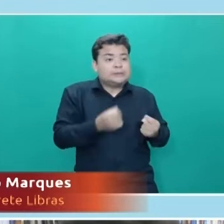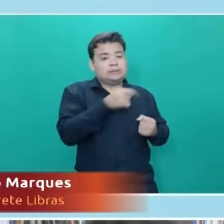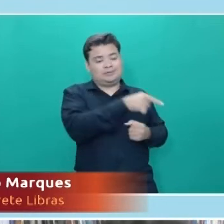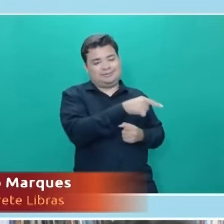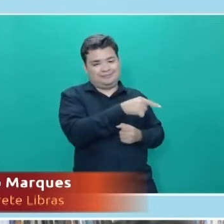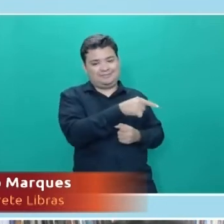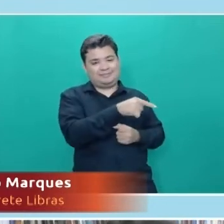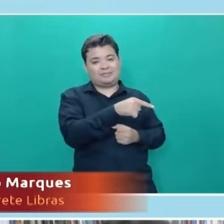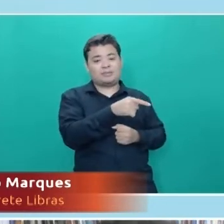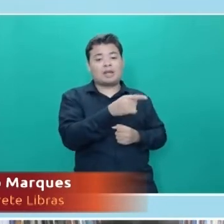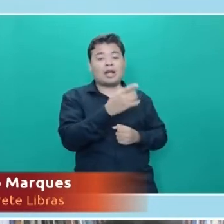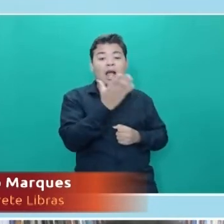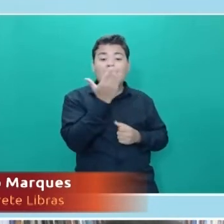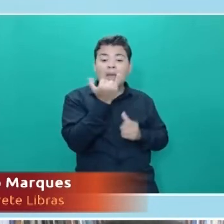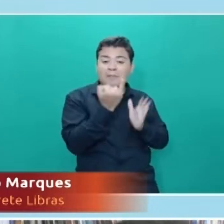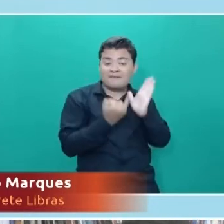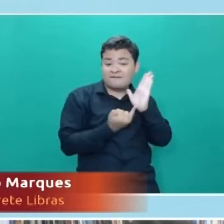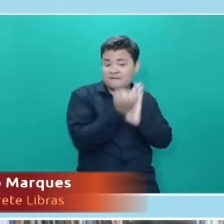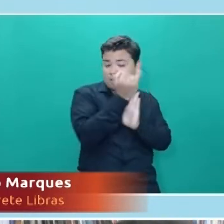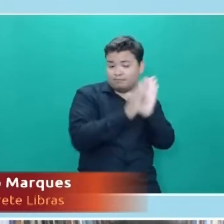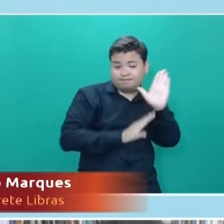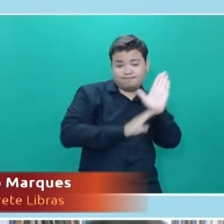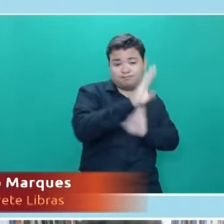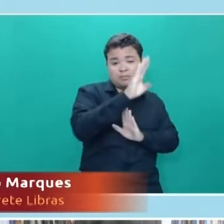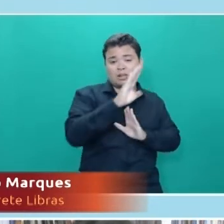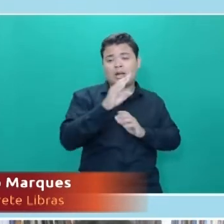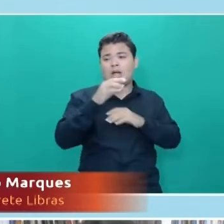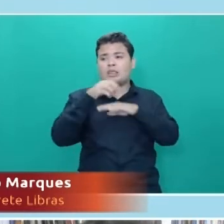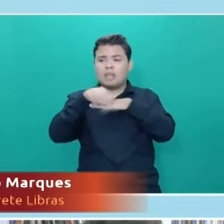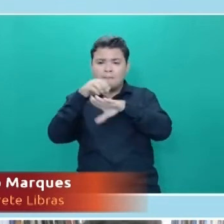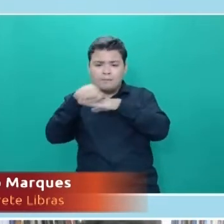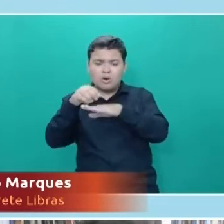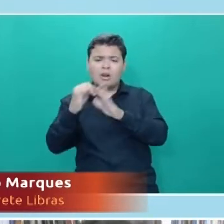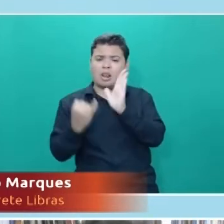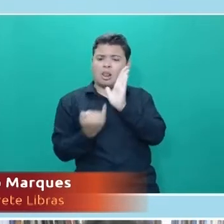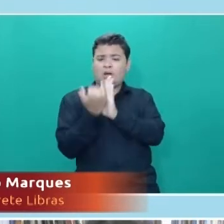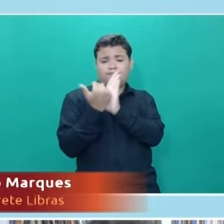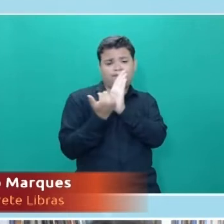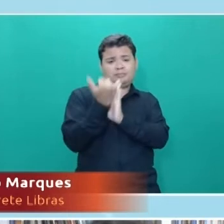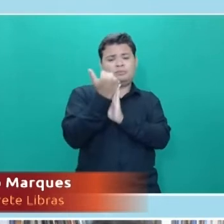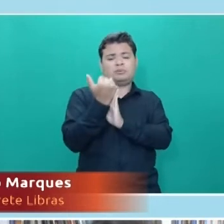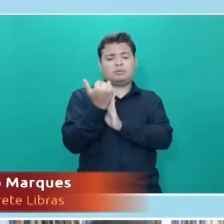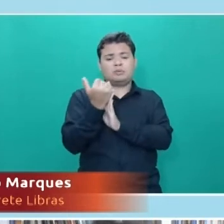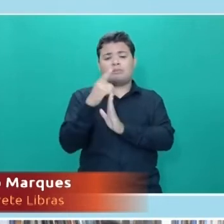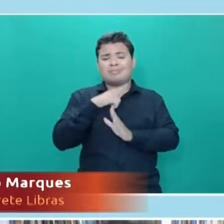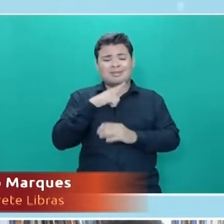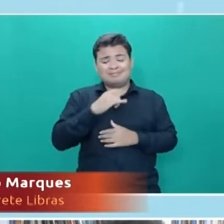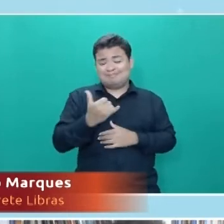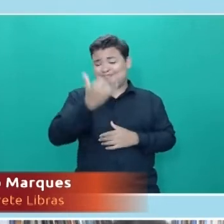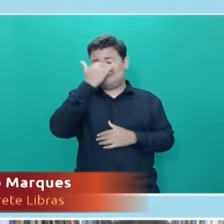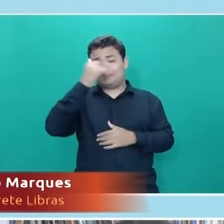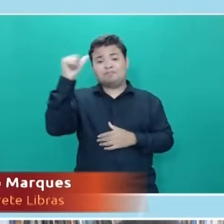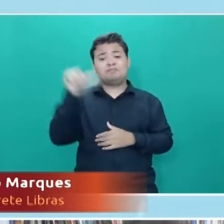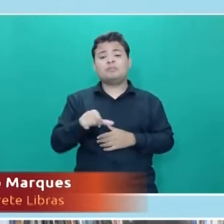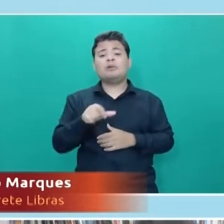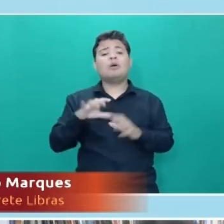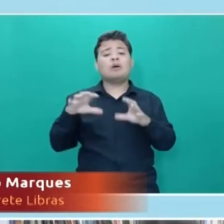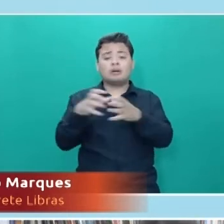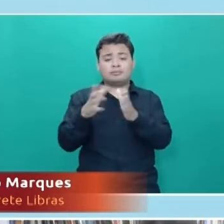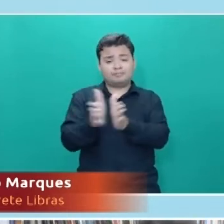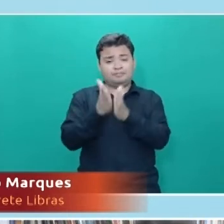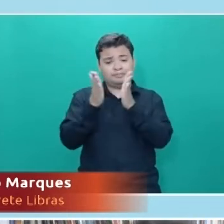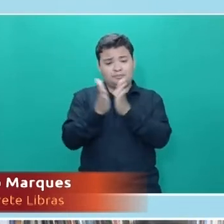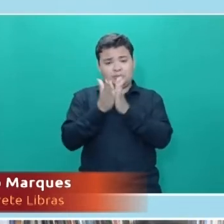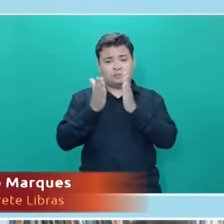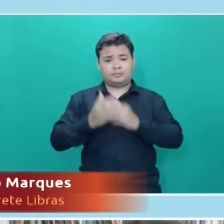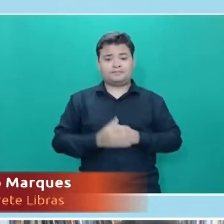é maior. A inflação de transporte, a inflação disso. Isso tudo incide para a camada mais pobre. E quando eu deixo de reajustar